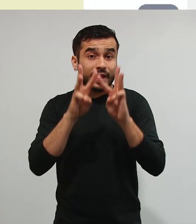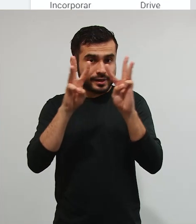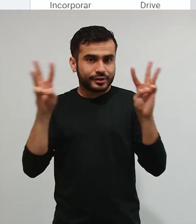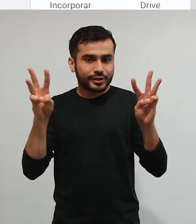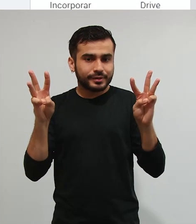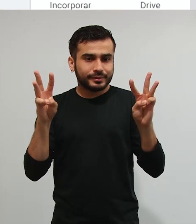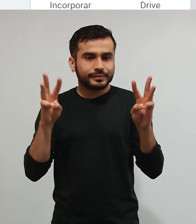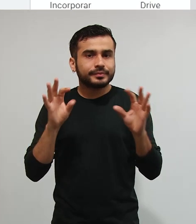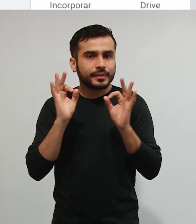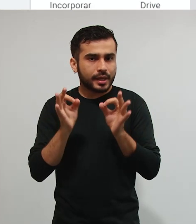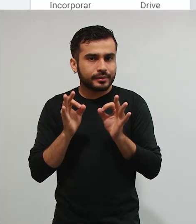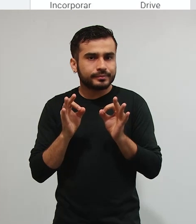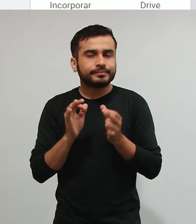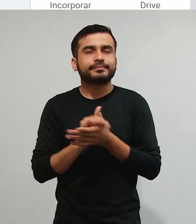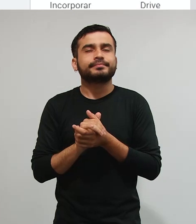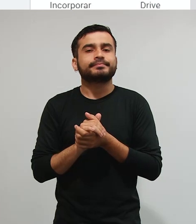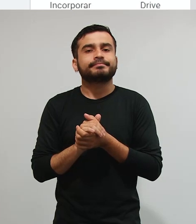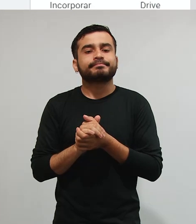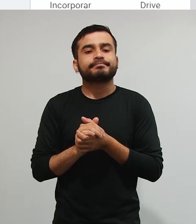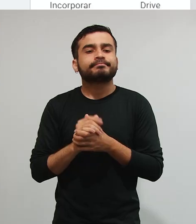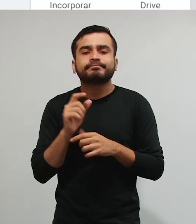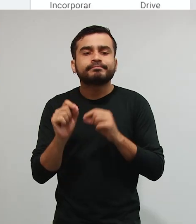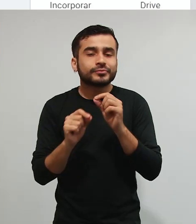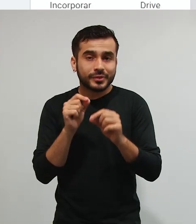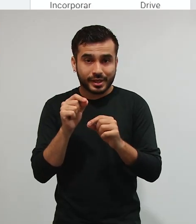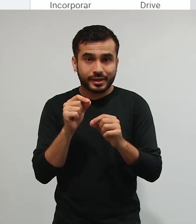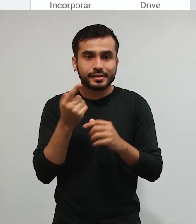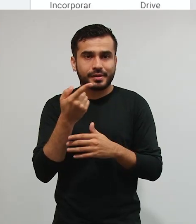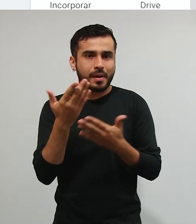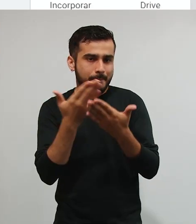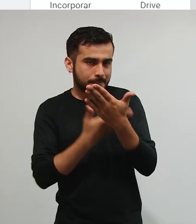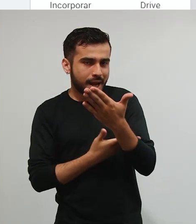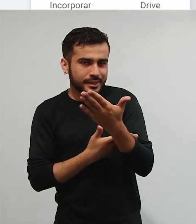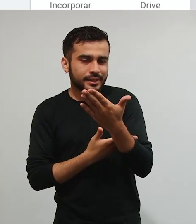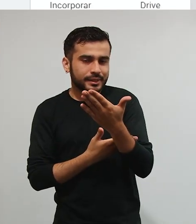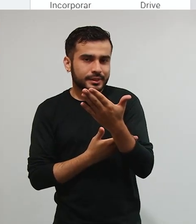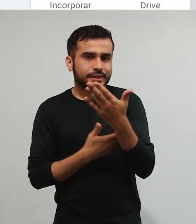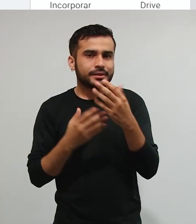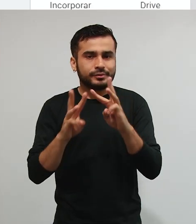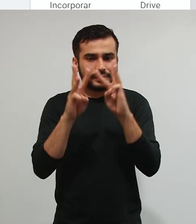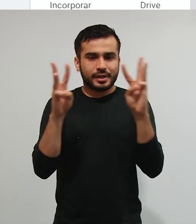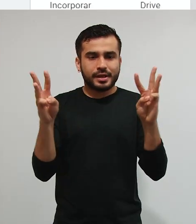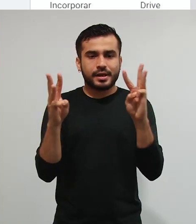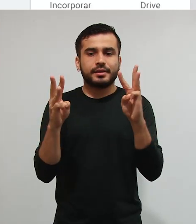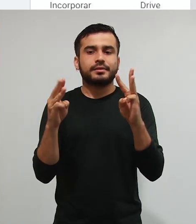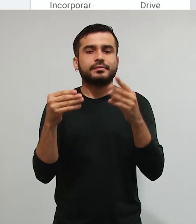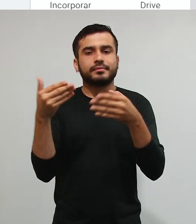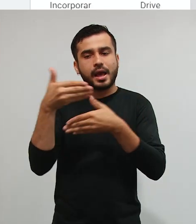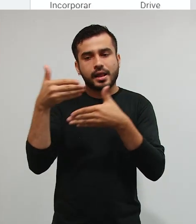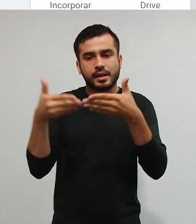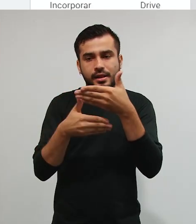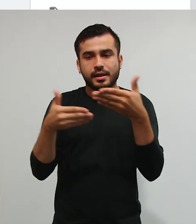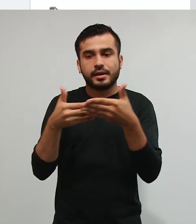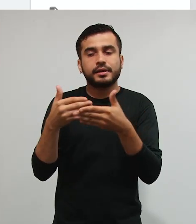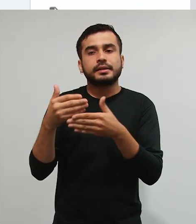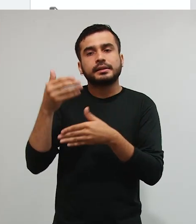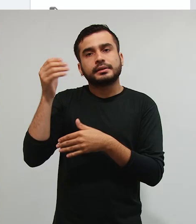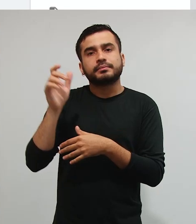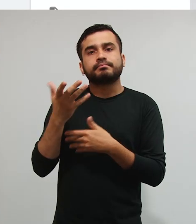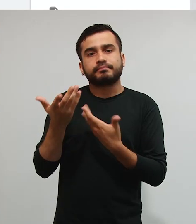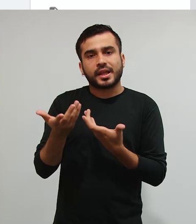site, evidentemente. Então, o que a gente tem aqui? Nosso portfólio digital, nossas páginas na